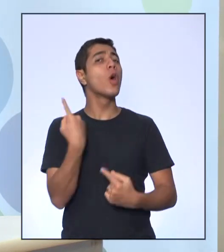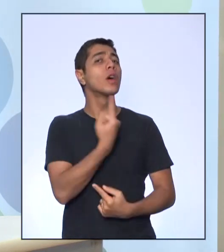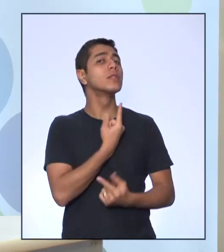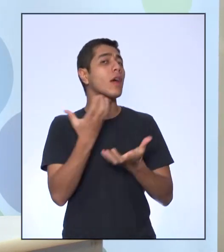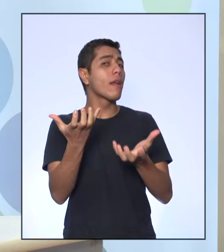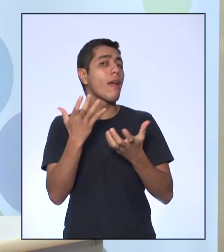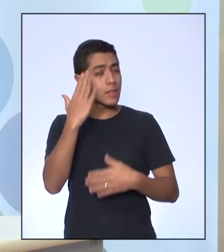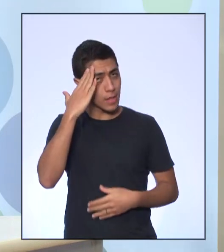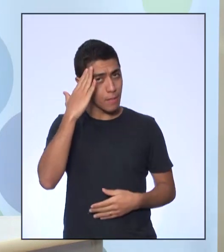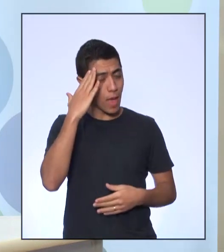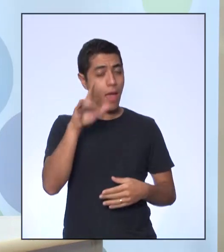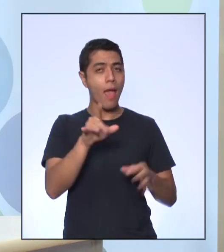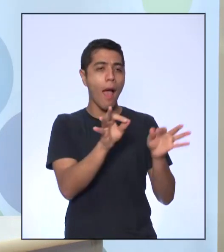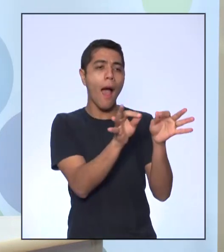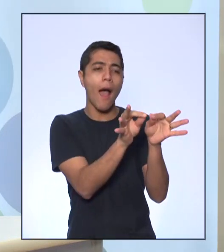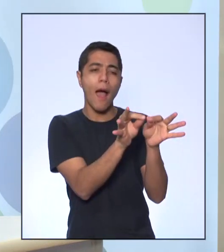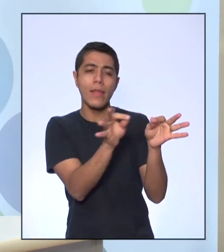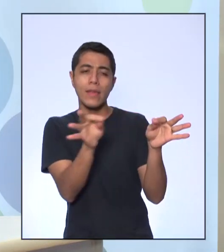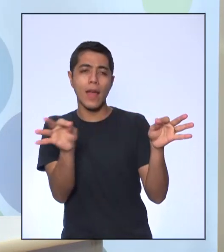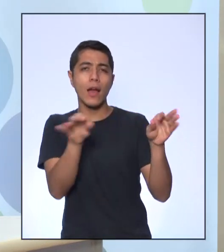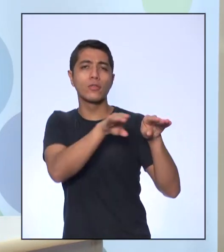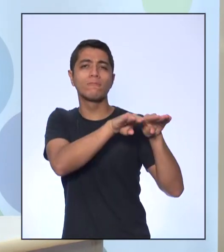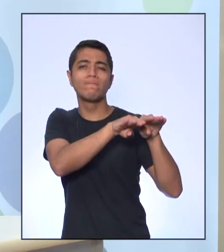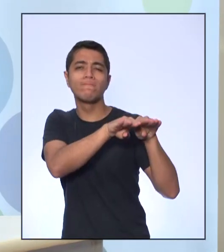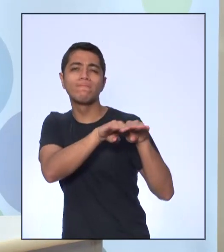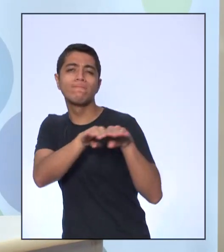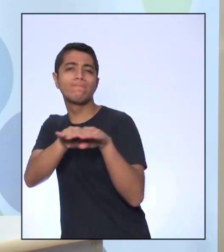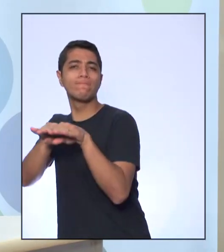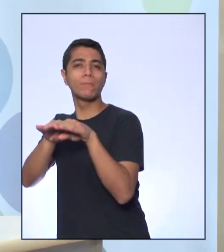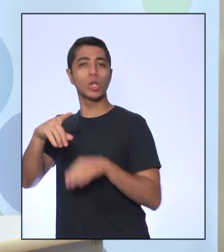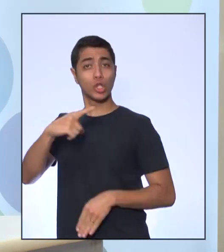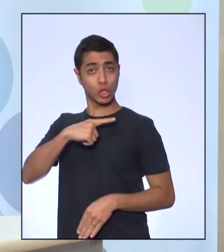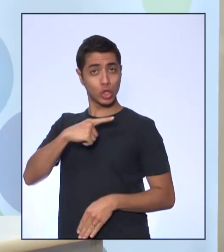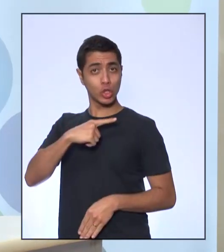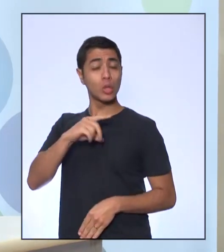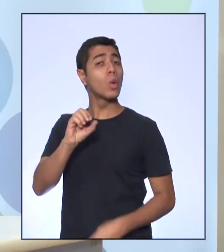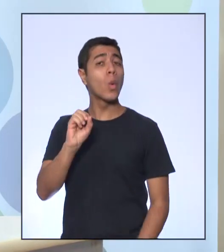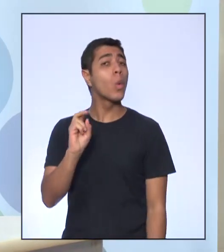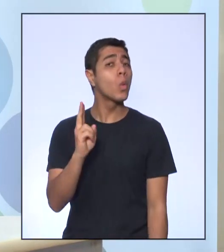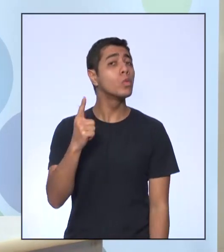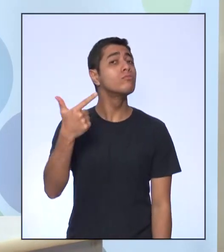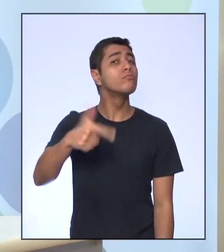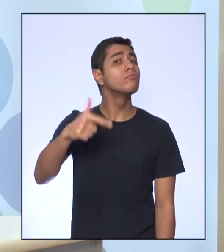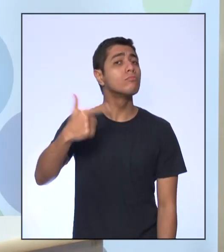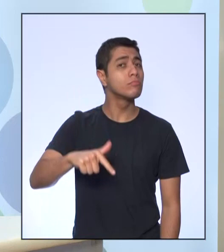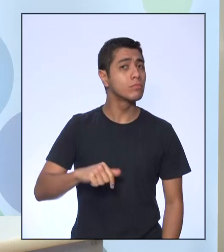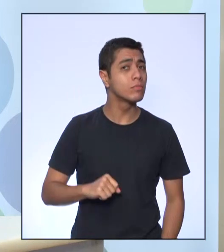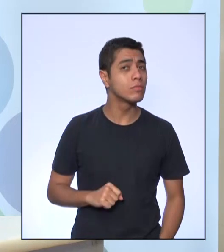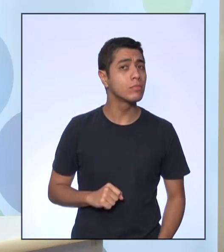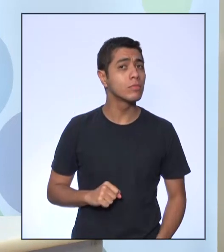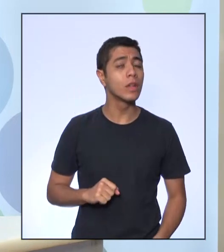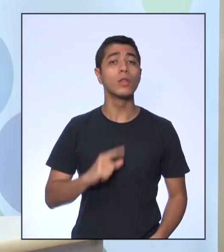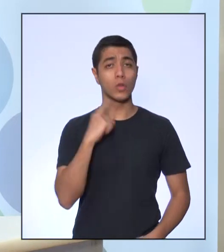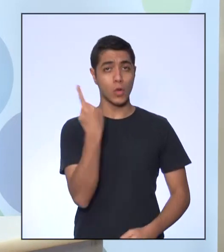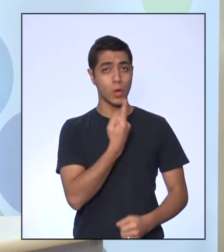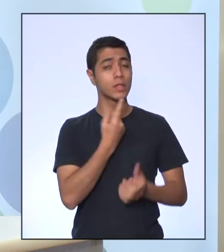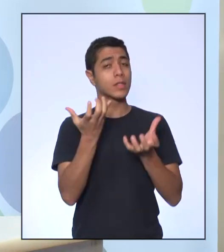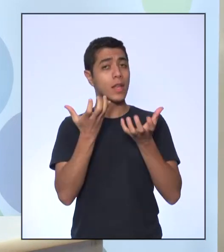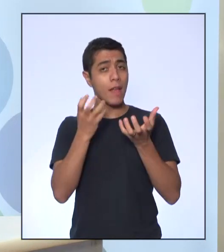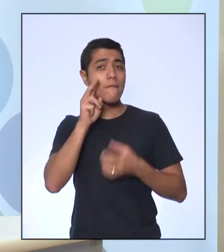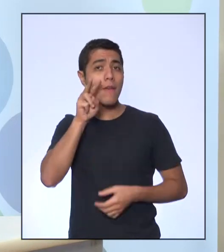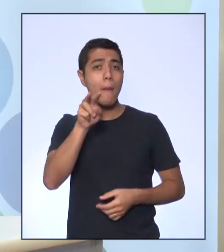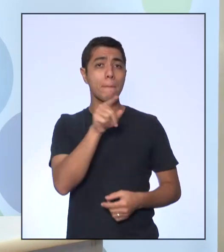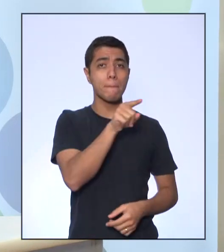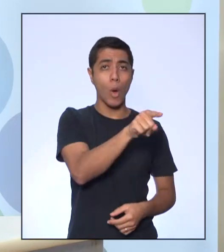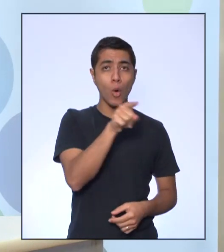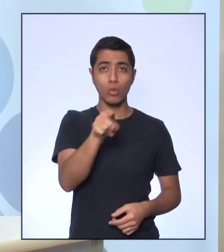ou não está alinhado. Então, o objetivo dessa aula hoje aqui é nós localizarmos dentre esses 3 pontos se eles estão